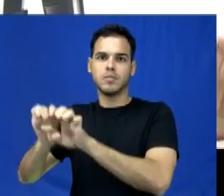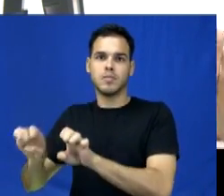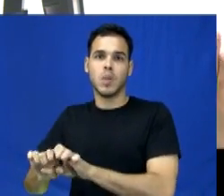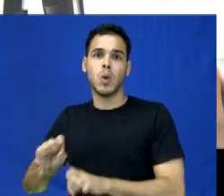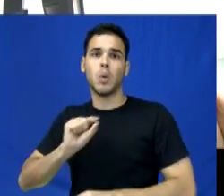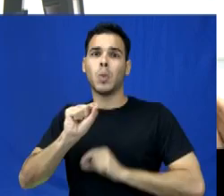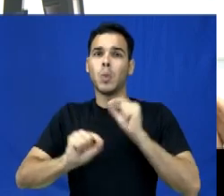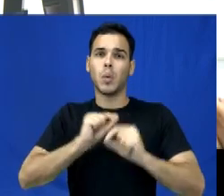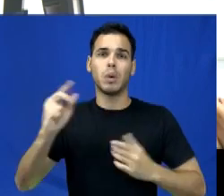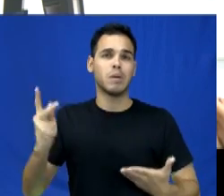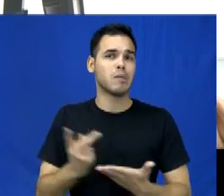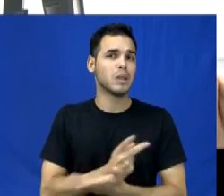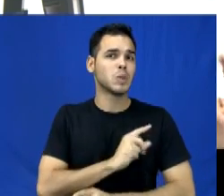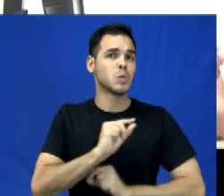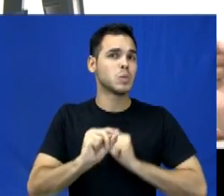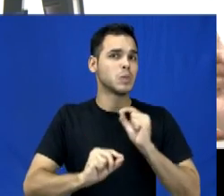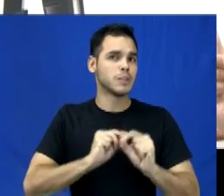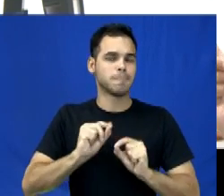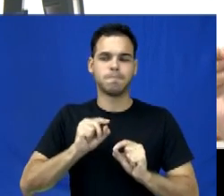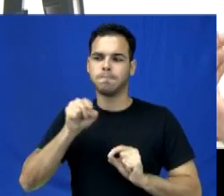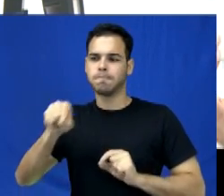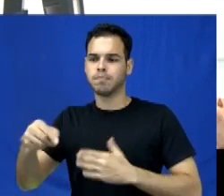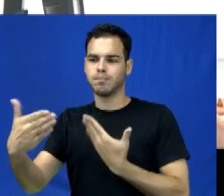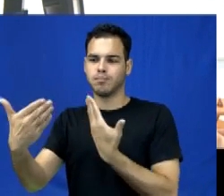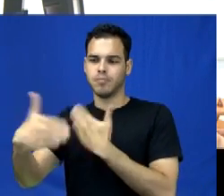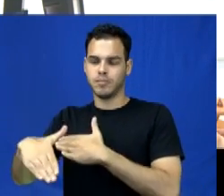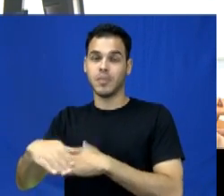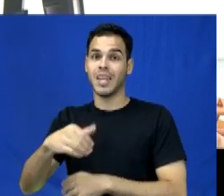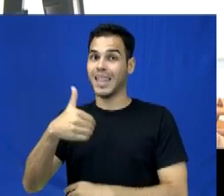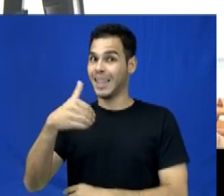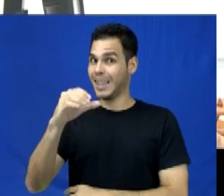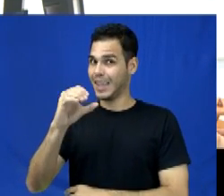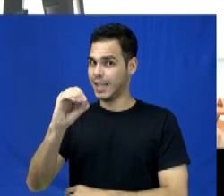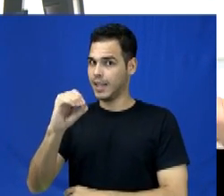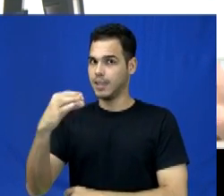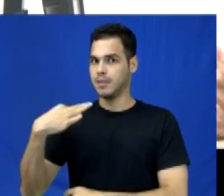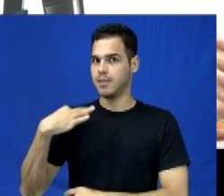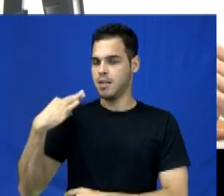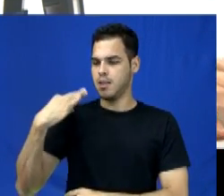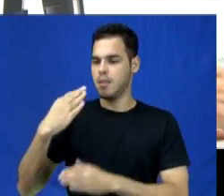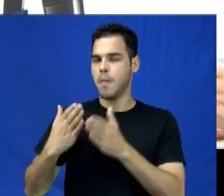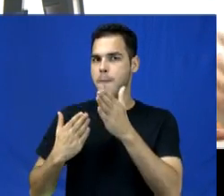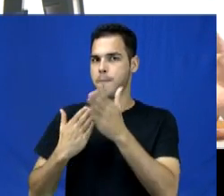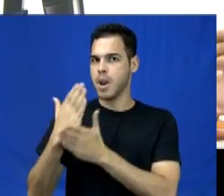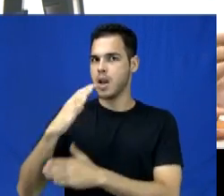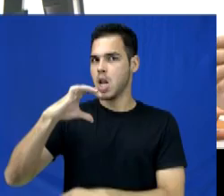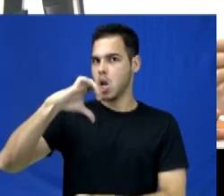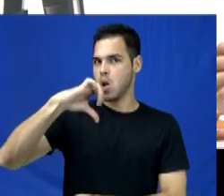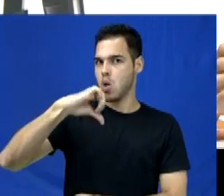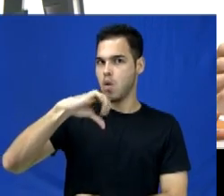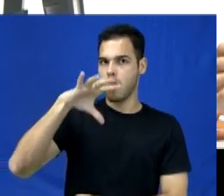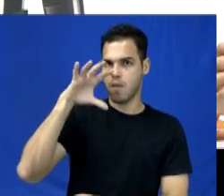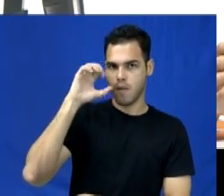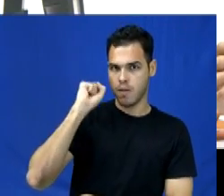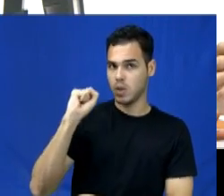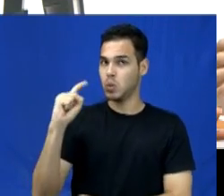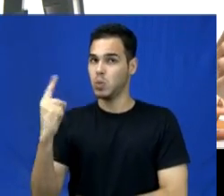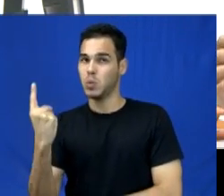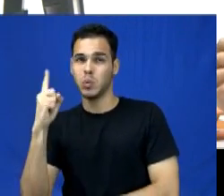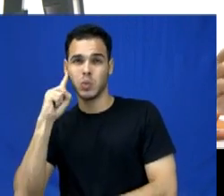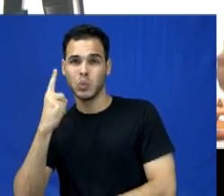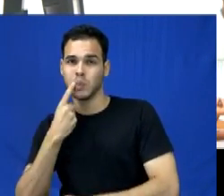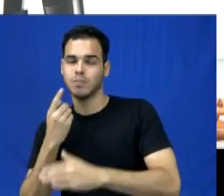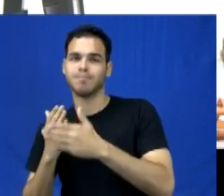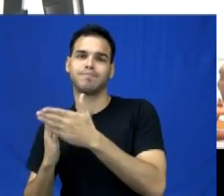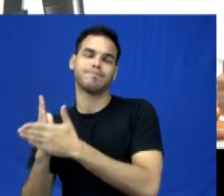acontece? Nessa proficiência, de cada 10 aprovados, 9 são ouvintes e um surdo só que passa.